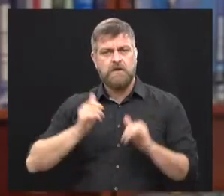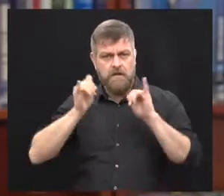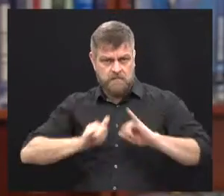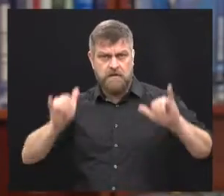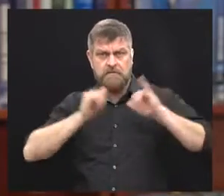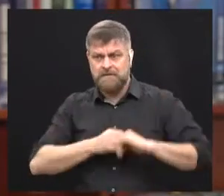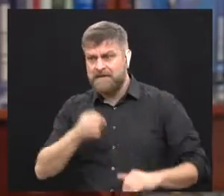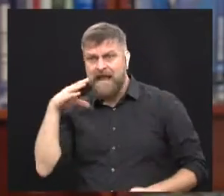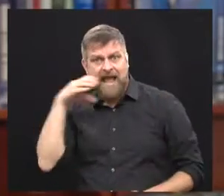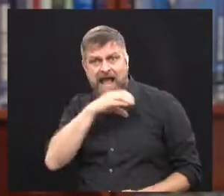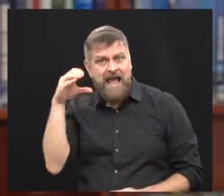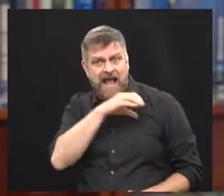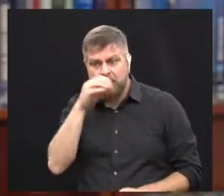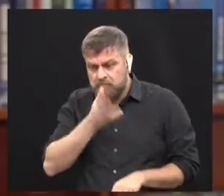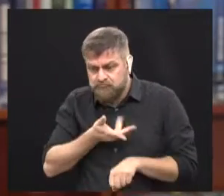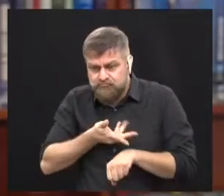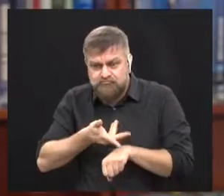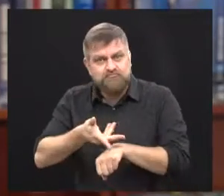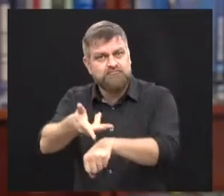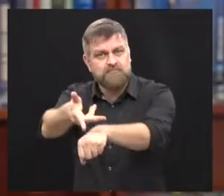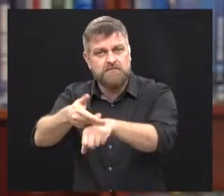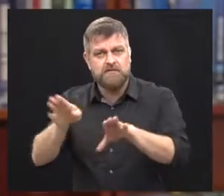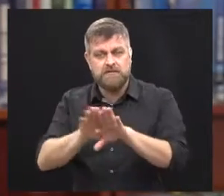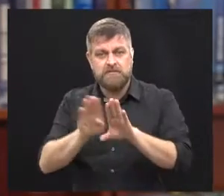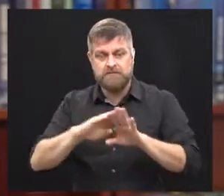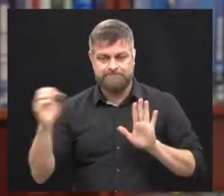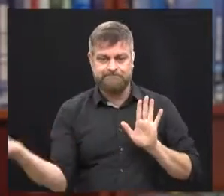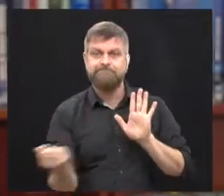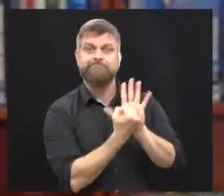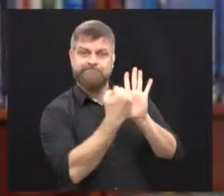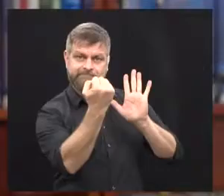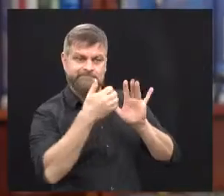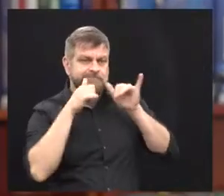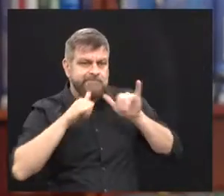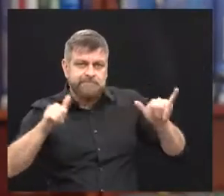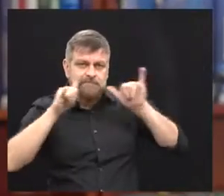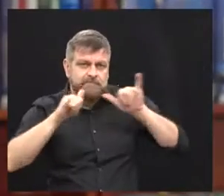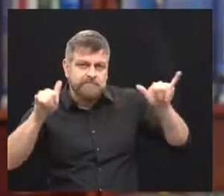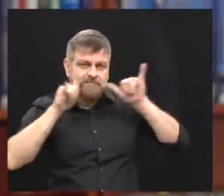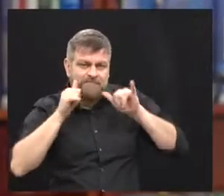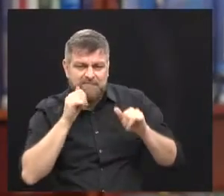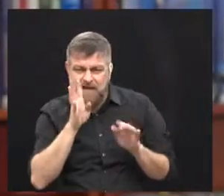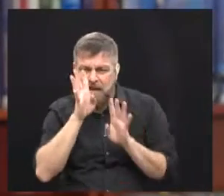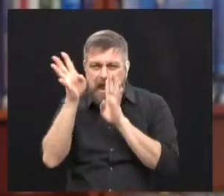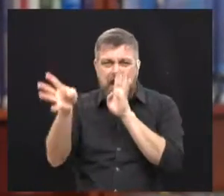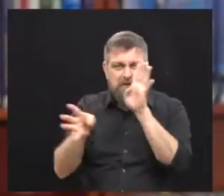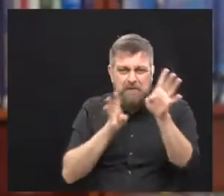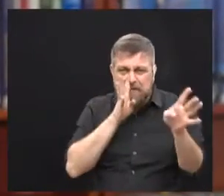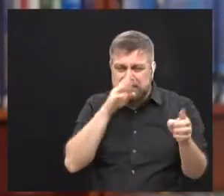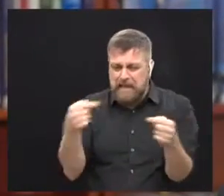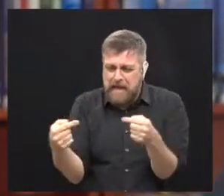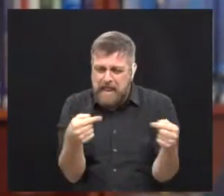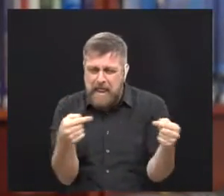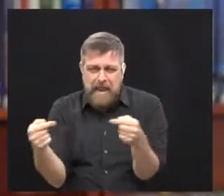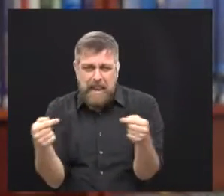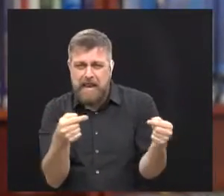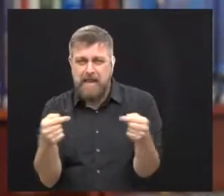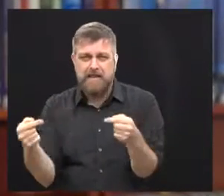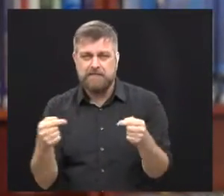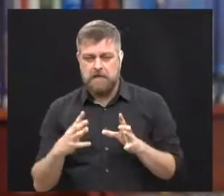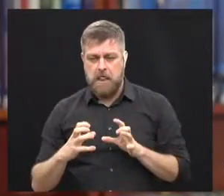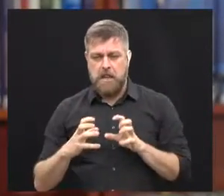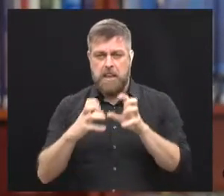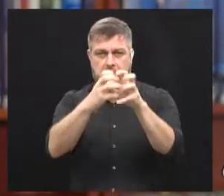meteórica, né, e uma campanha marcada por uma série de acusações, de